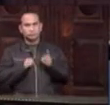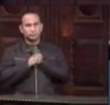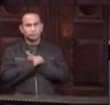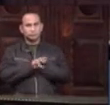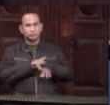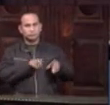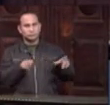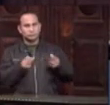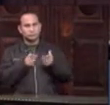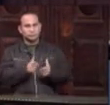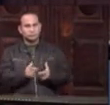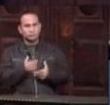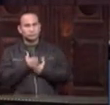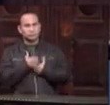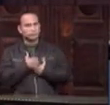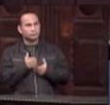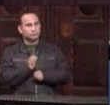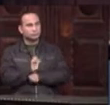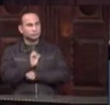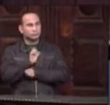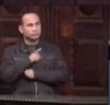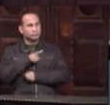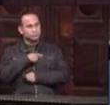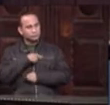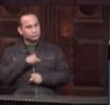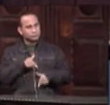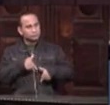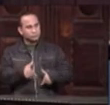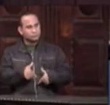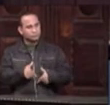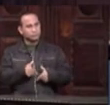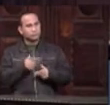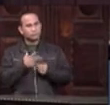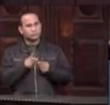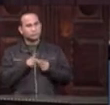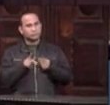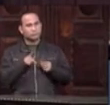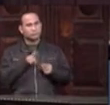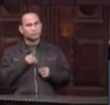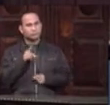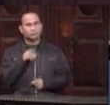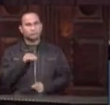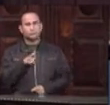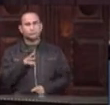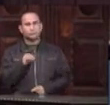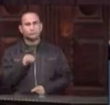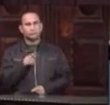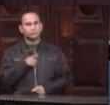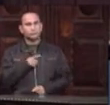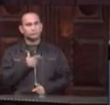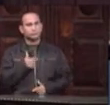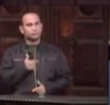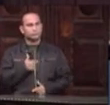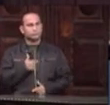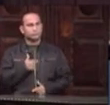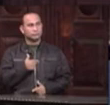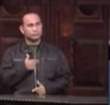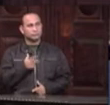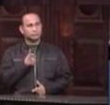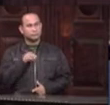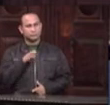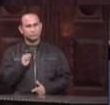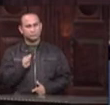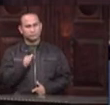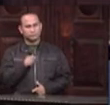poderá conter esta avalanche de privatizações de entreguismo que vai